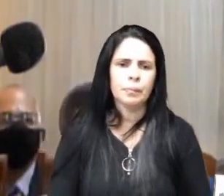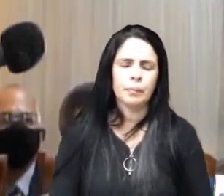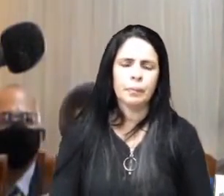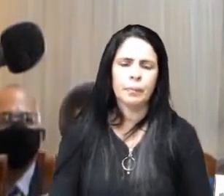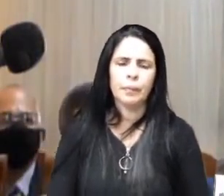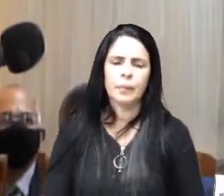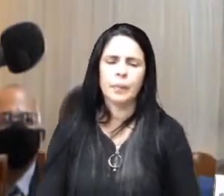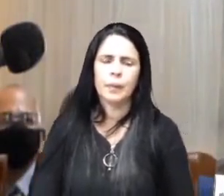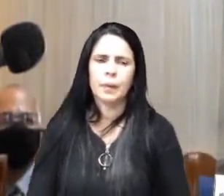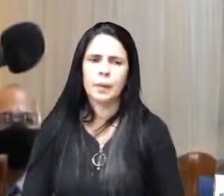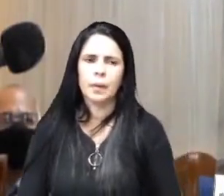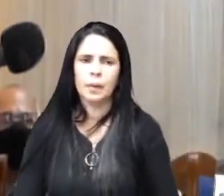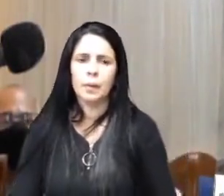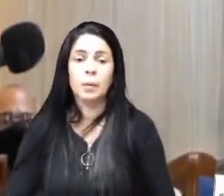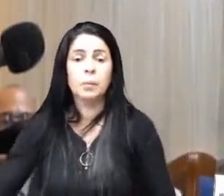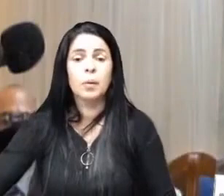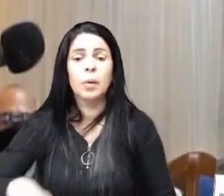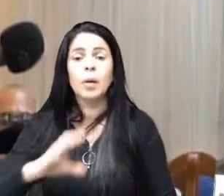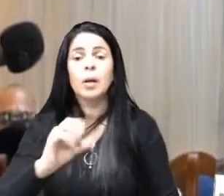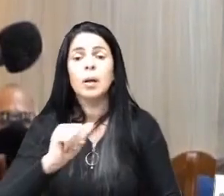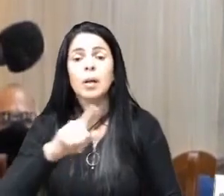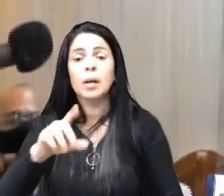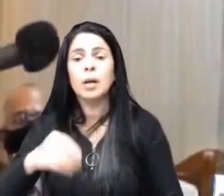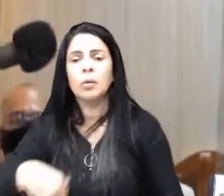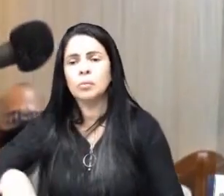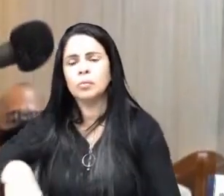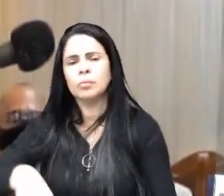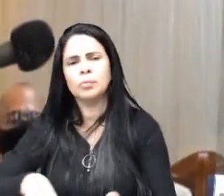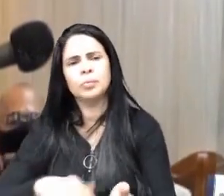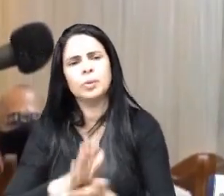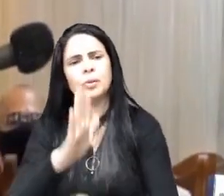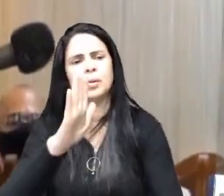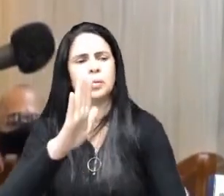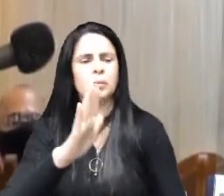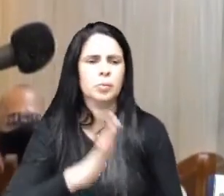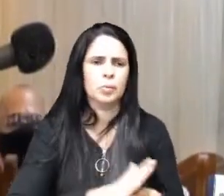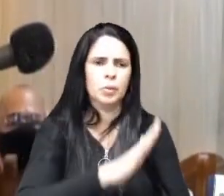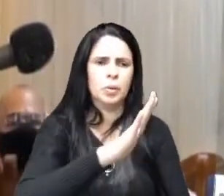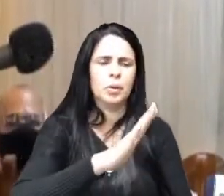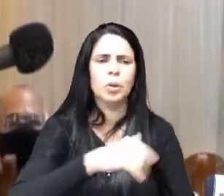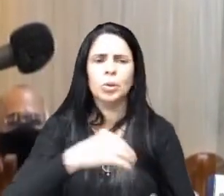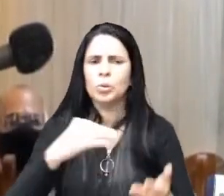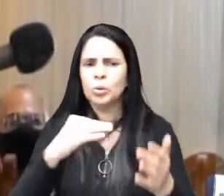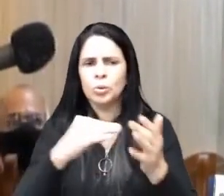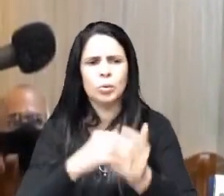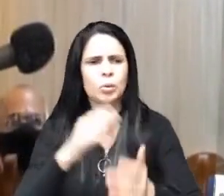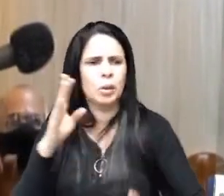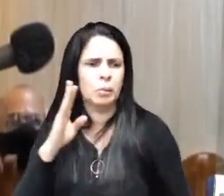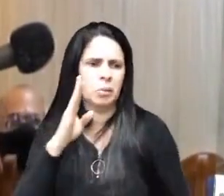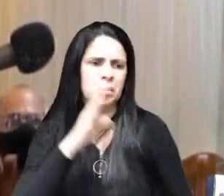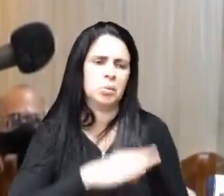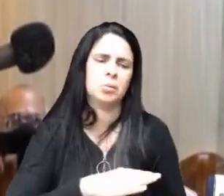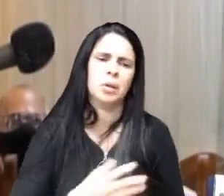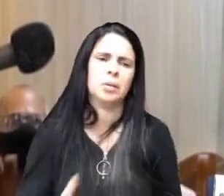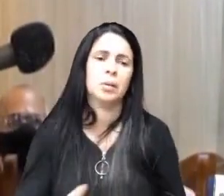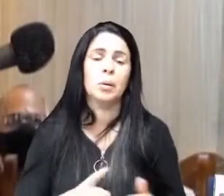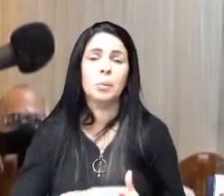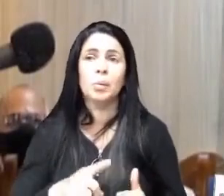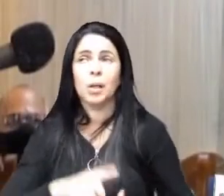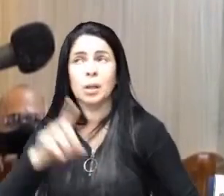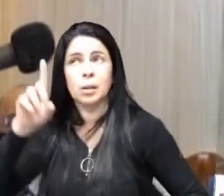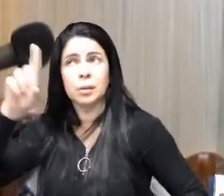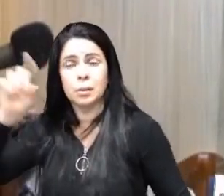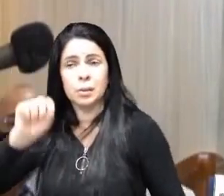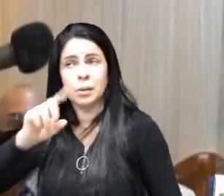onde Cão foi, ainda hoje tudo lá é amaldiçoado. Porque a quem Deus